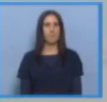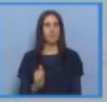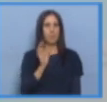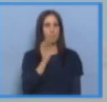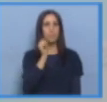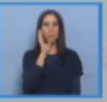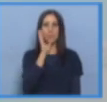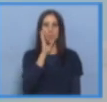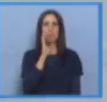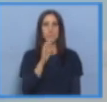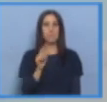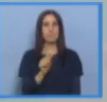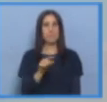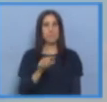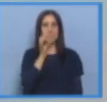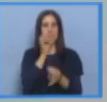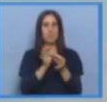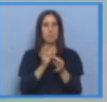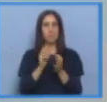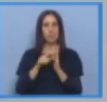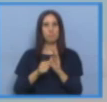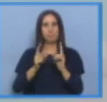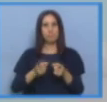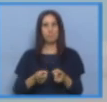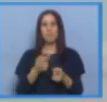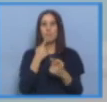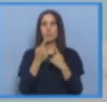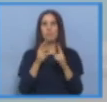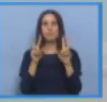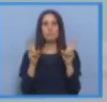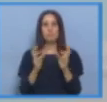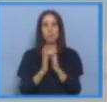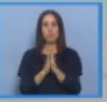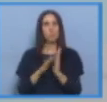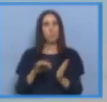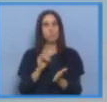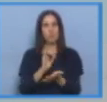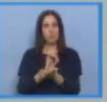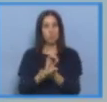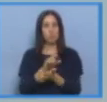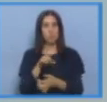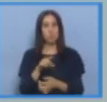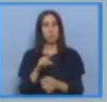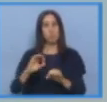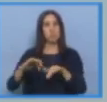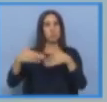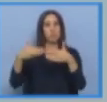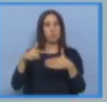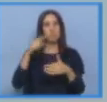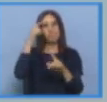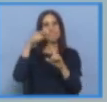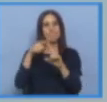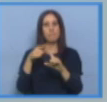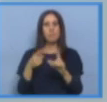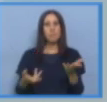Olá, muito boa tarde. Inicia este mês de setembro um projeto de diálogo no âmbito religioso na Figueira da Foz. Uma iniciativa que tem por objetivo